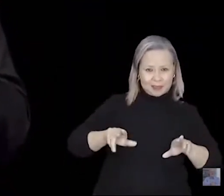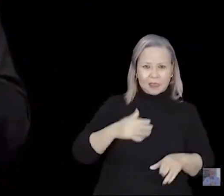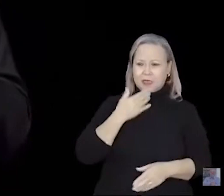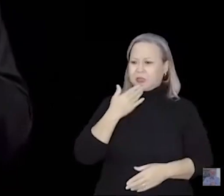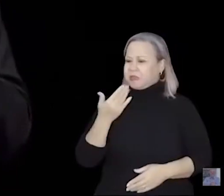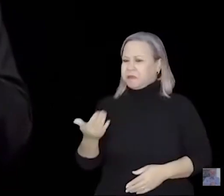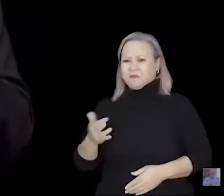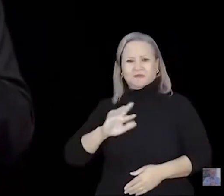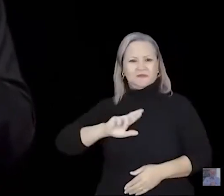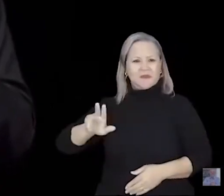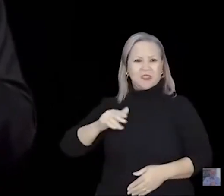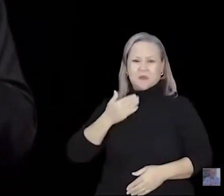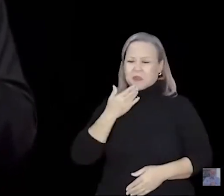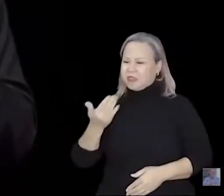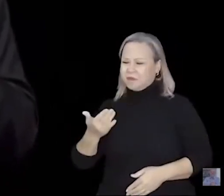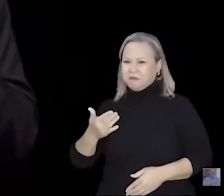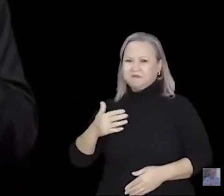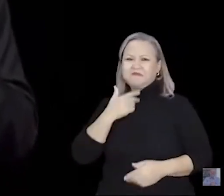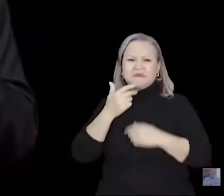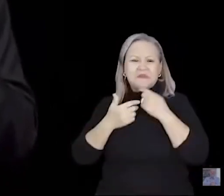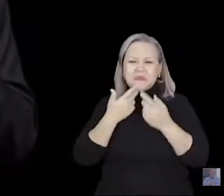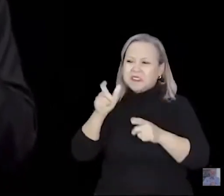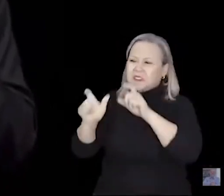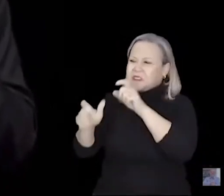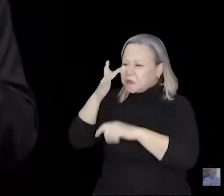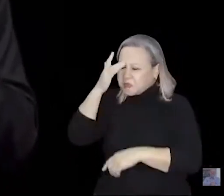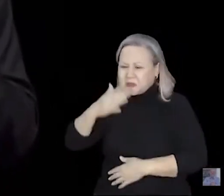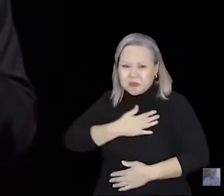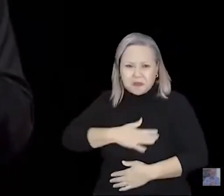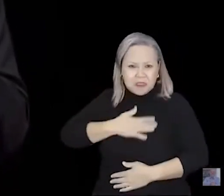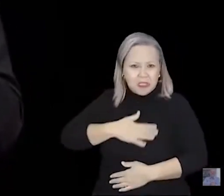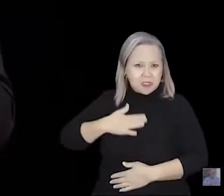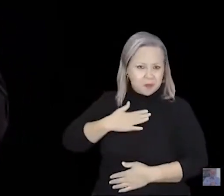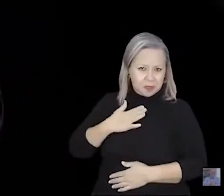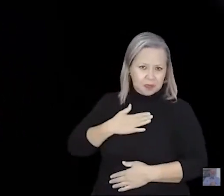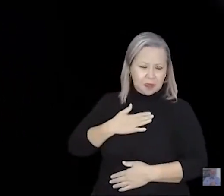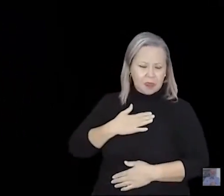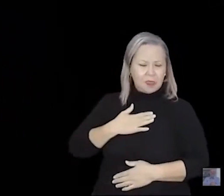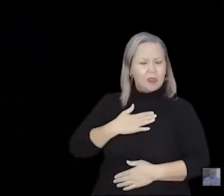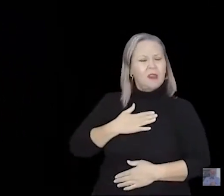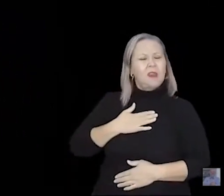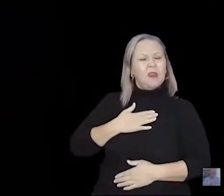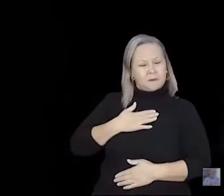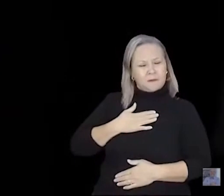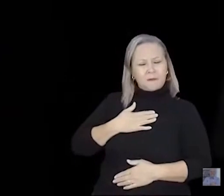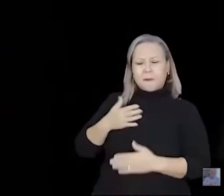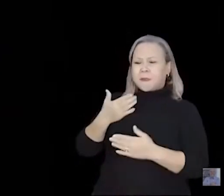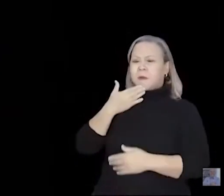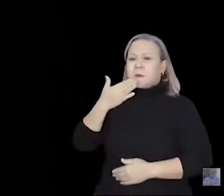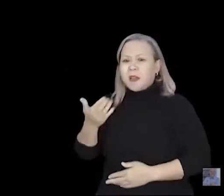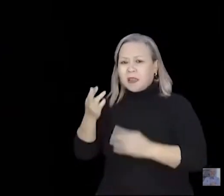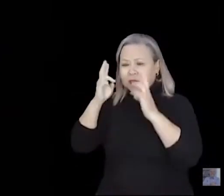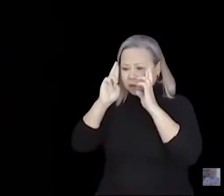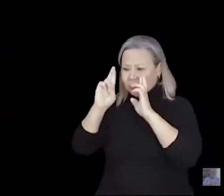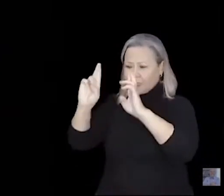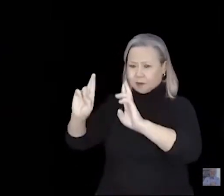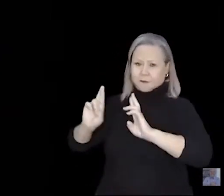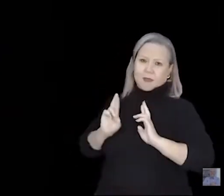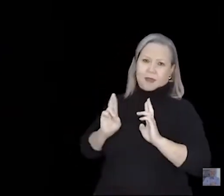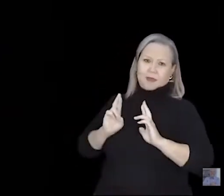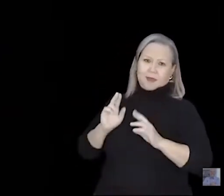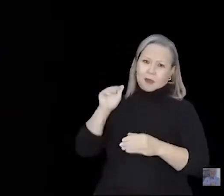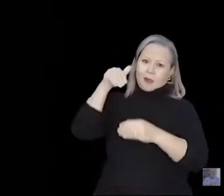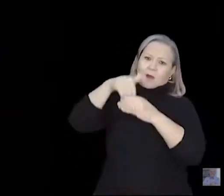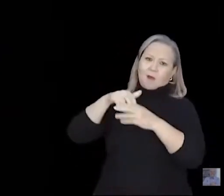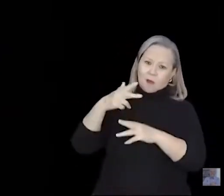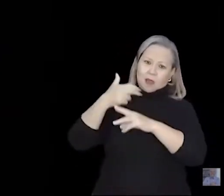para ninguém gostar de mim. Eu só peço para as pessoas respeitem o resultado eleitoral, porque nós vencemos